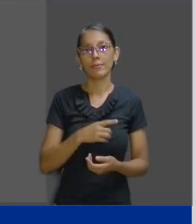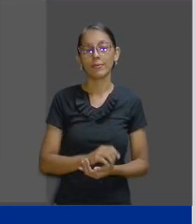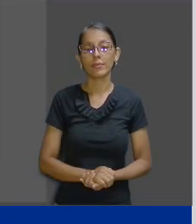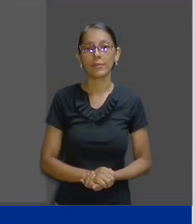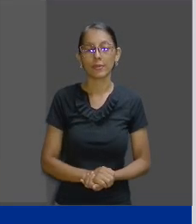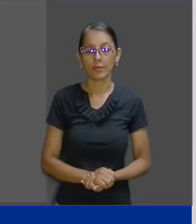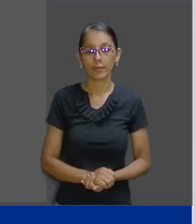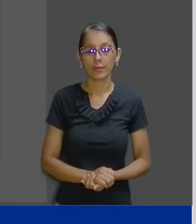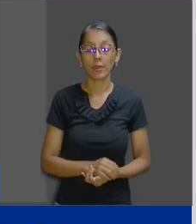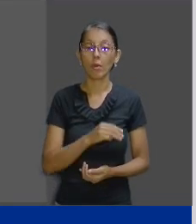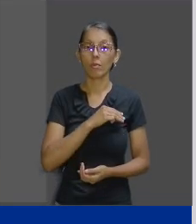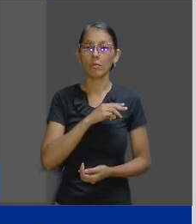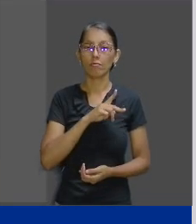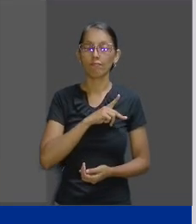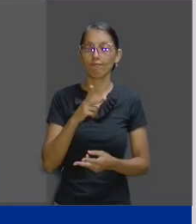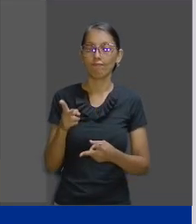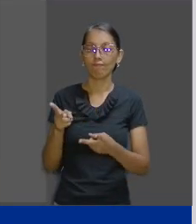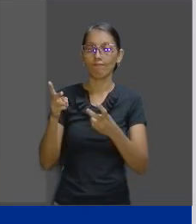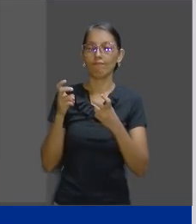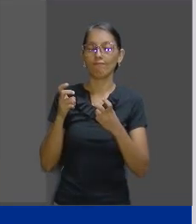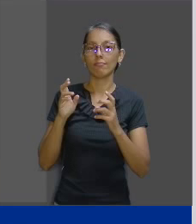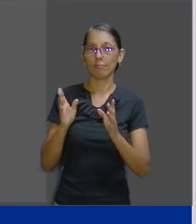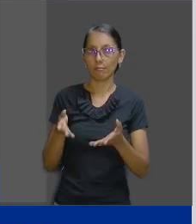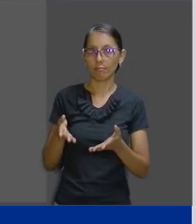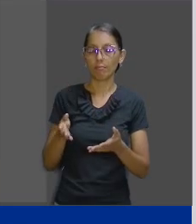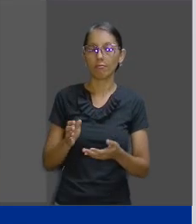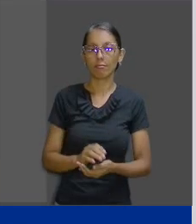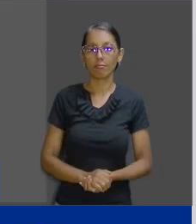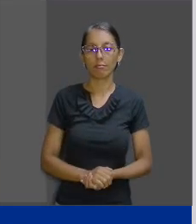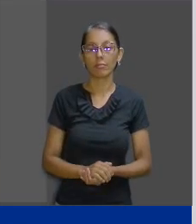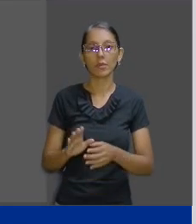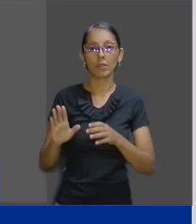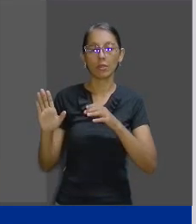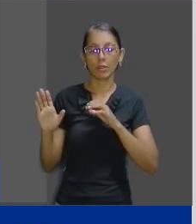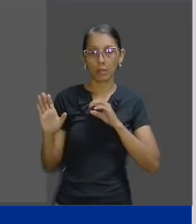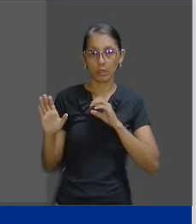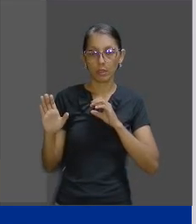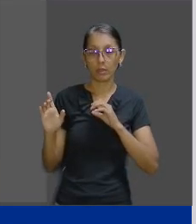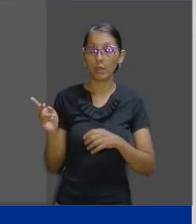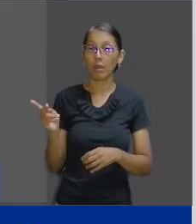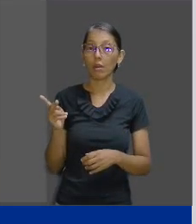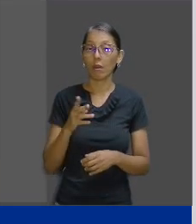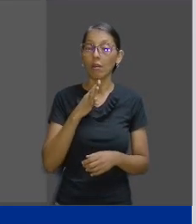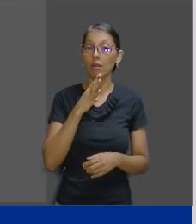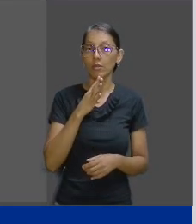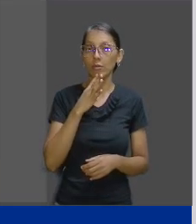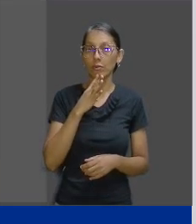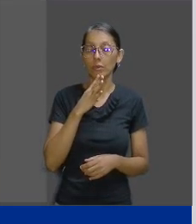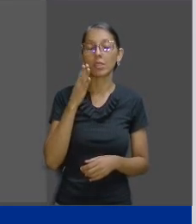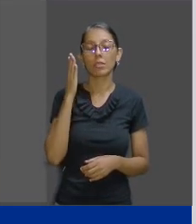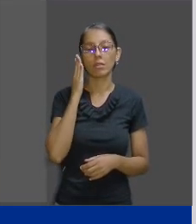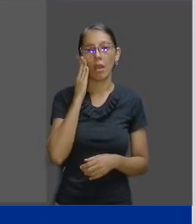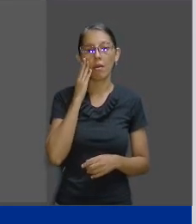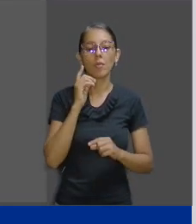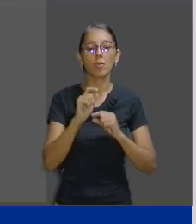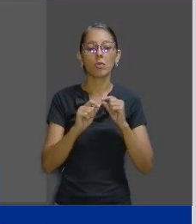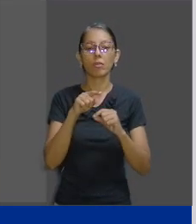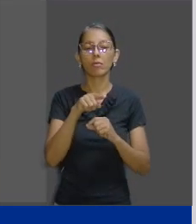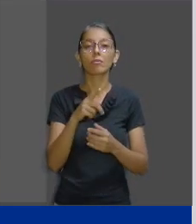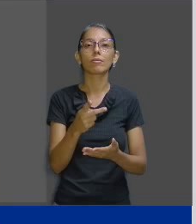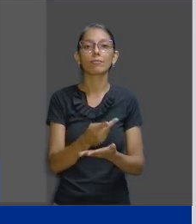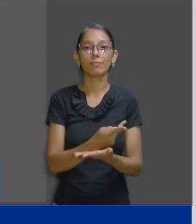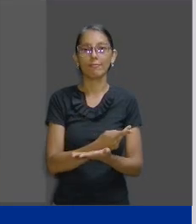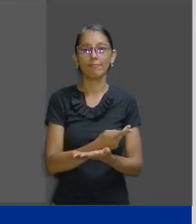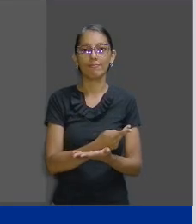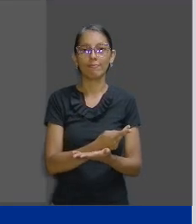discorda. Agora, não tem como se afastar a circunstância de que o candidato tinha inequívoca ciência do que se tratava.